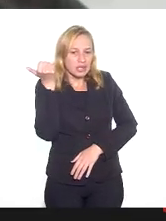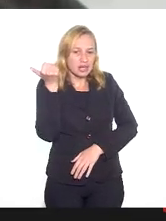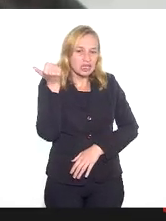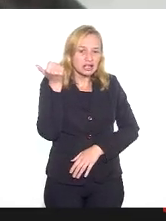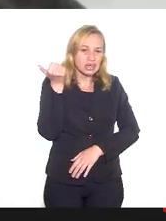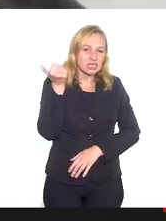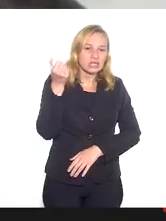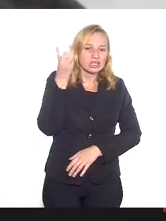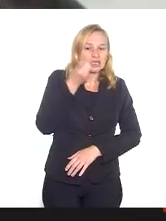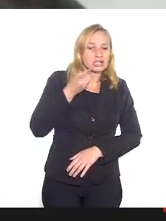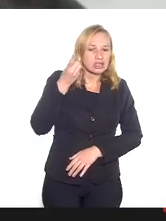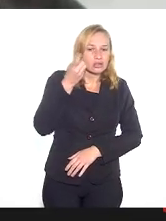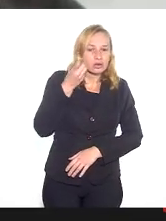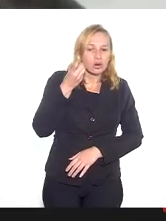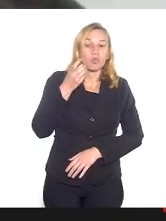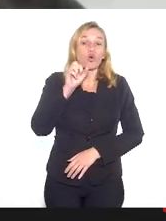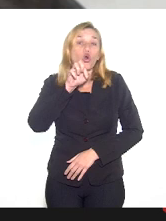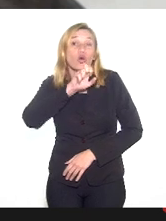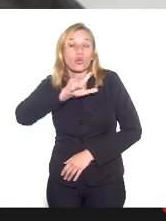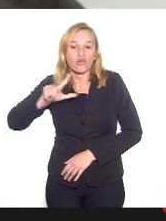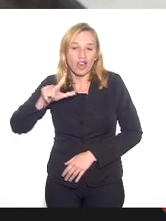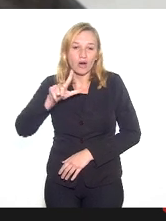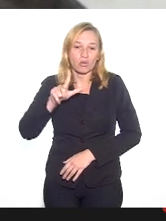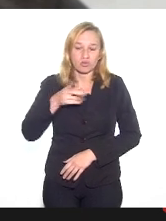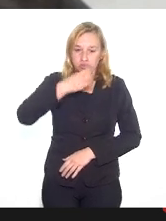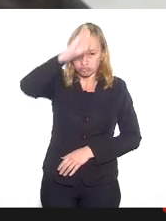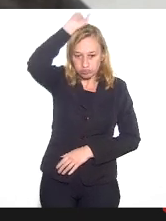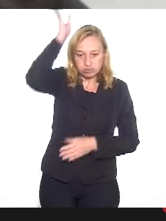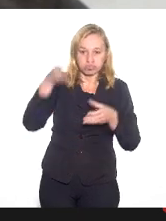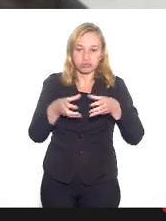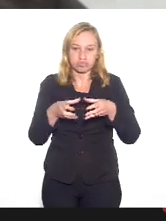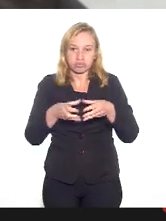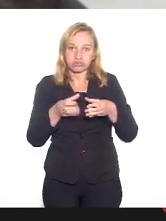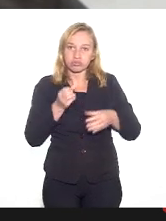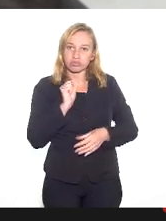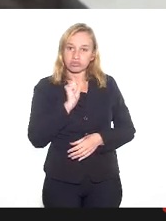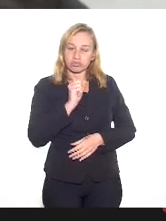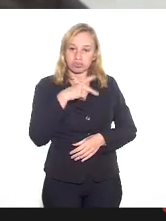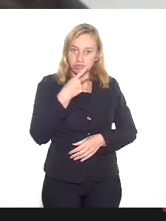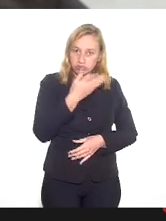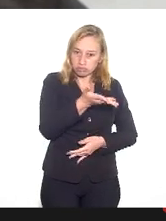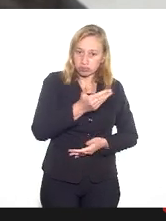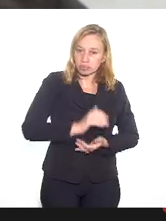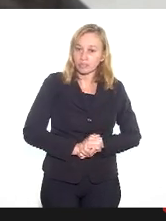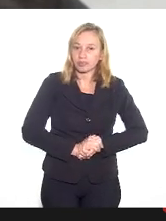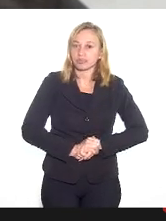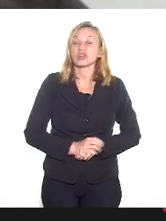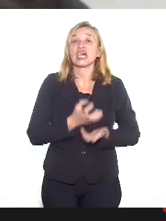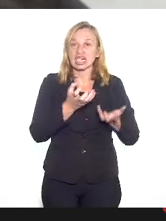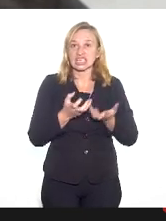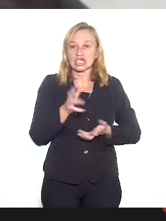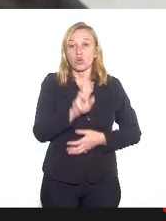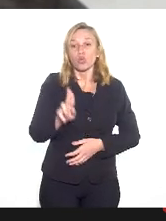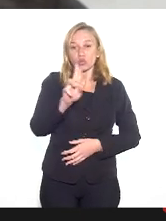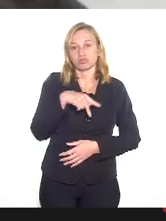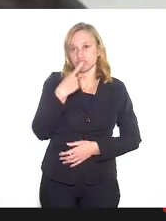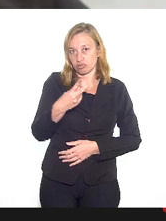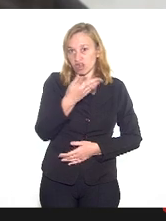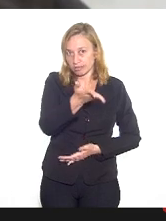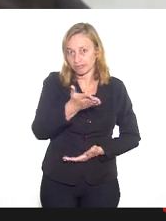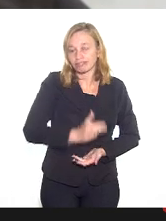Passar a palavra para o Coronel Bombeiro Polito e para dar dinamismo à comissão, aquele que quiser fazer alguma